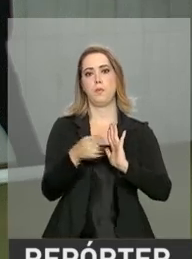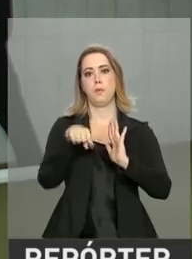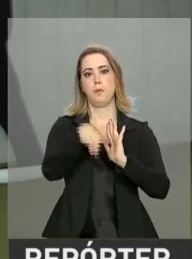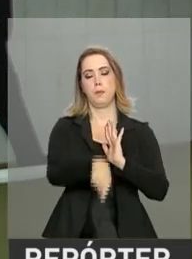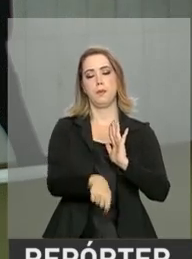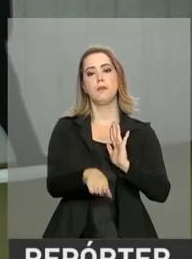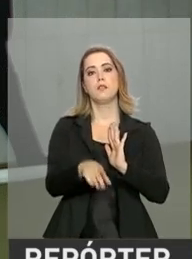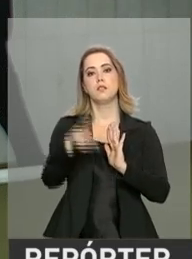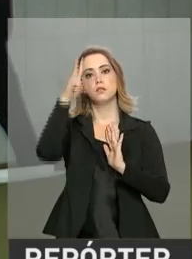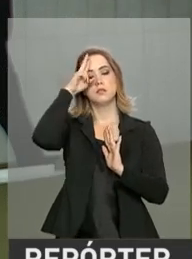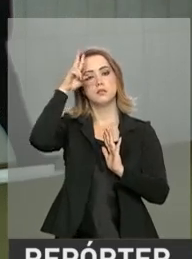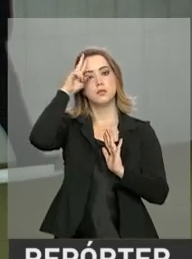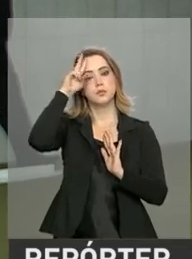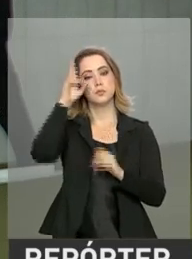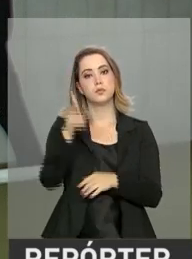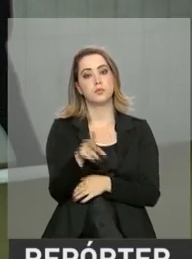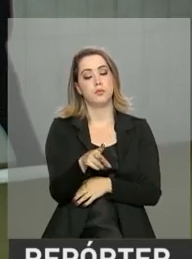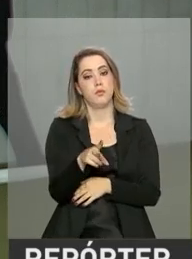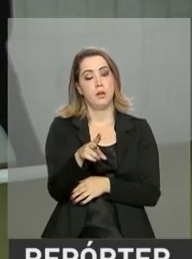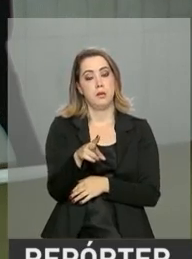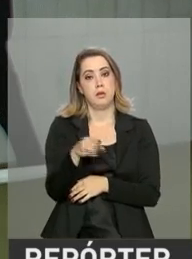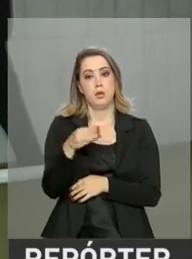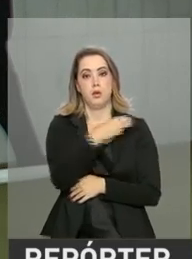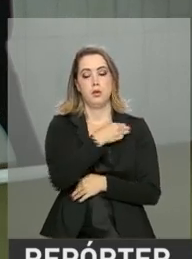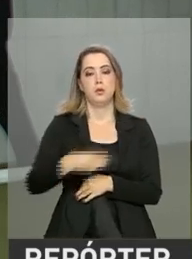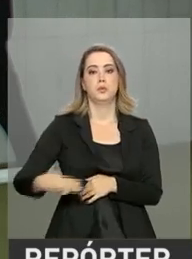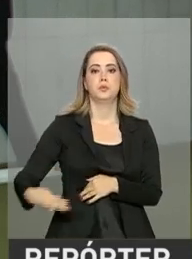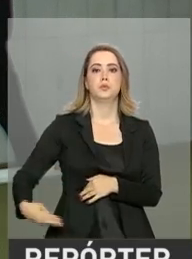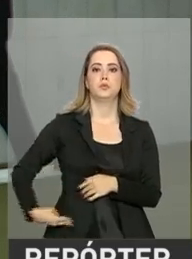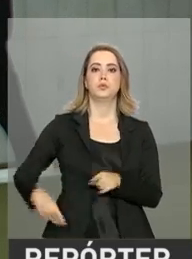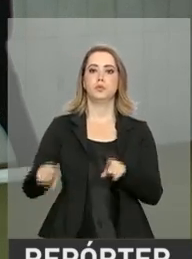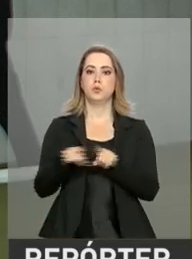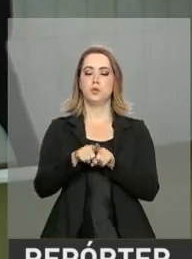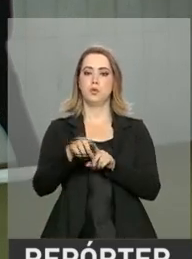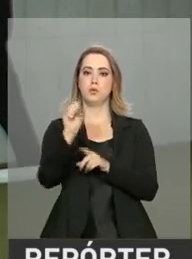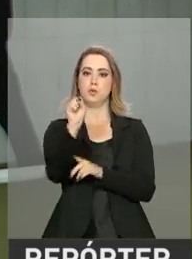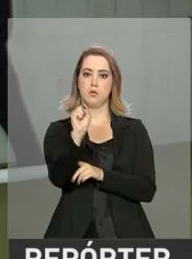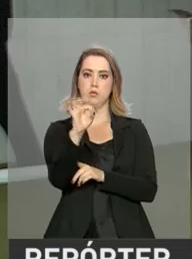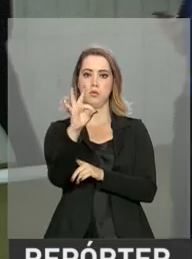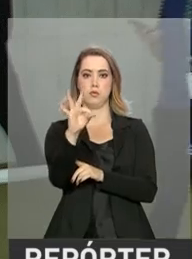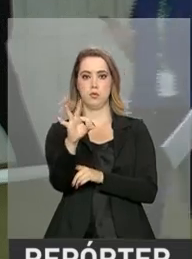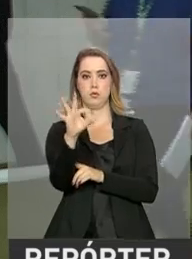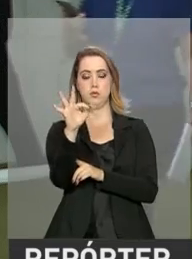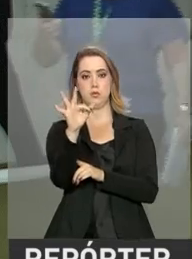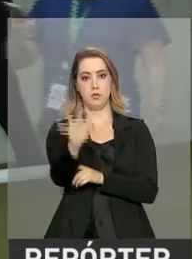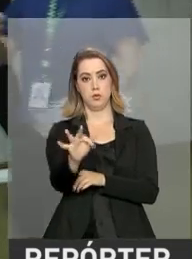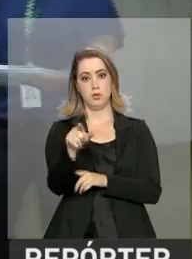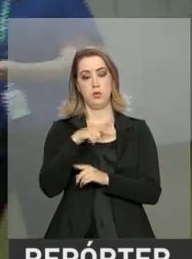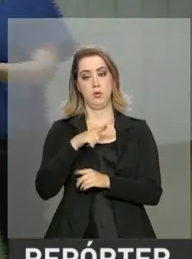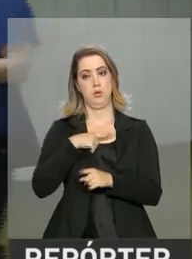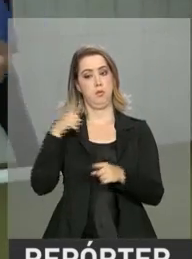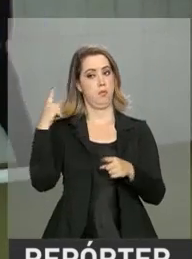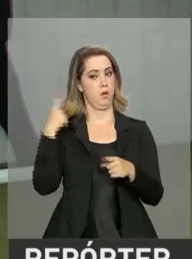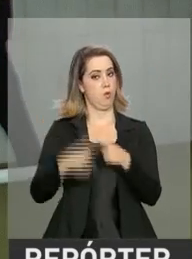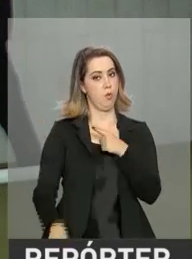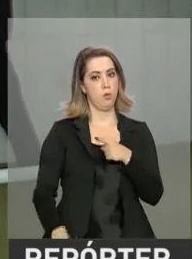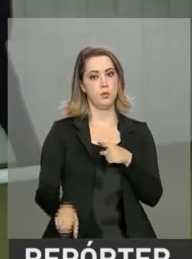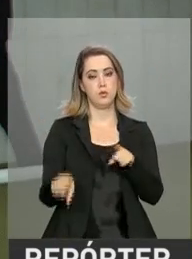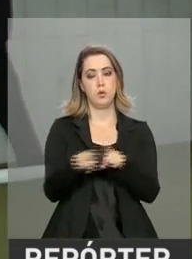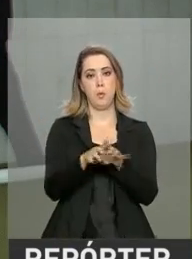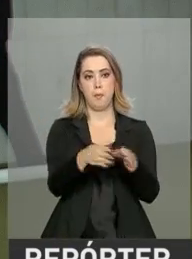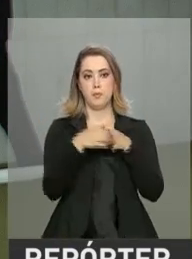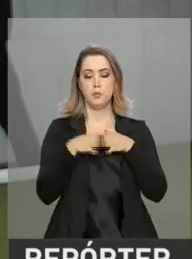nesta segunda-feira, o ministro Luiz Roberto Barroso, do Supremo Tribunal Federal, também indeferiu pedido de mandado